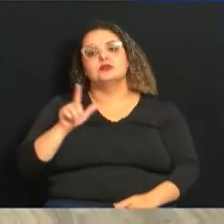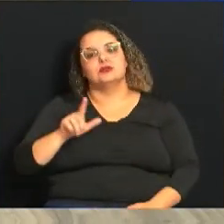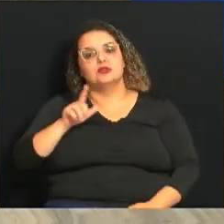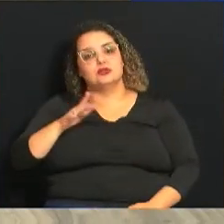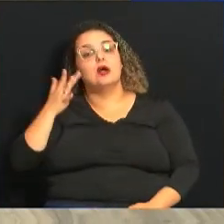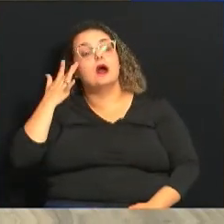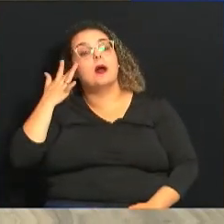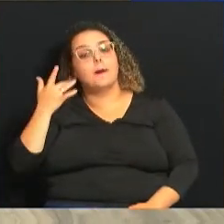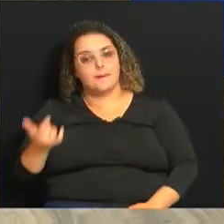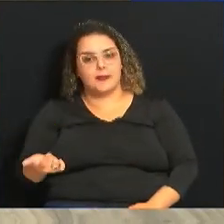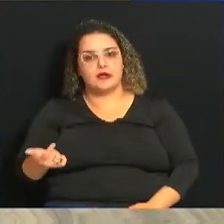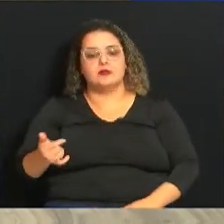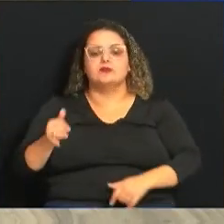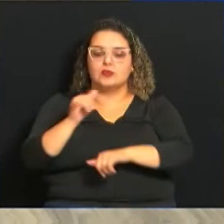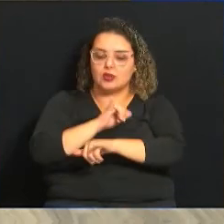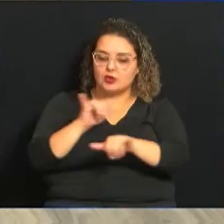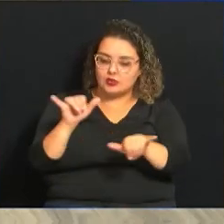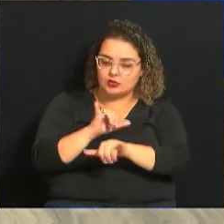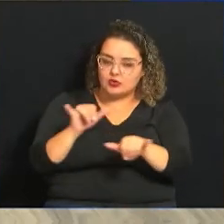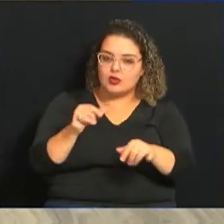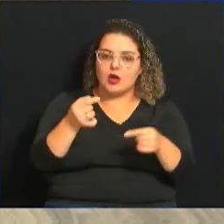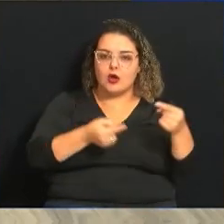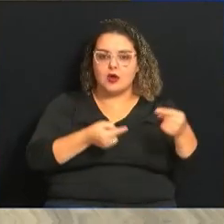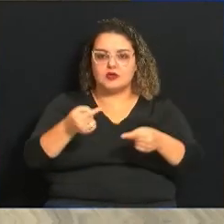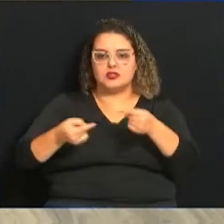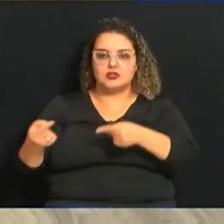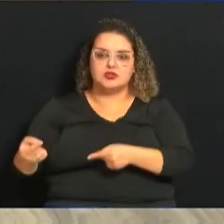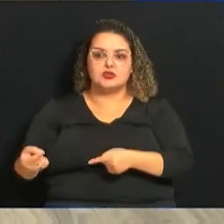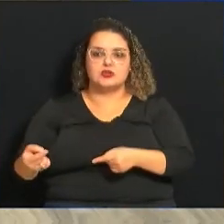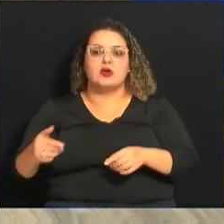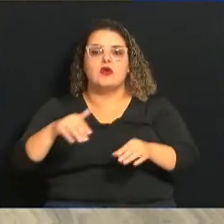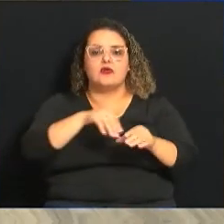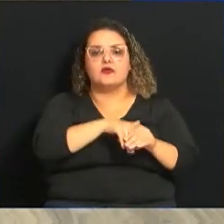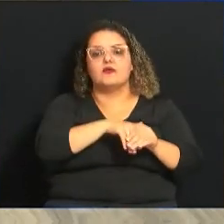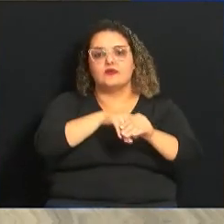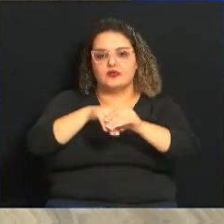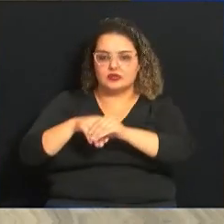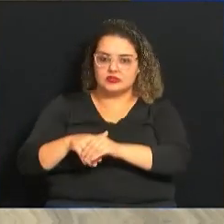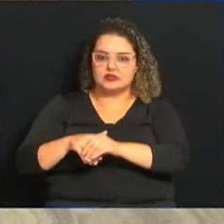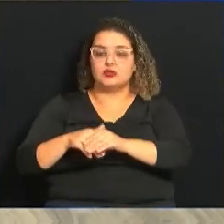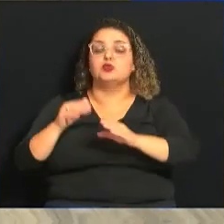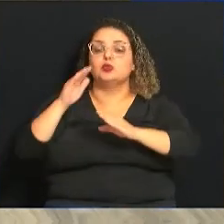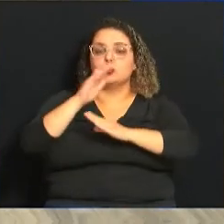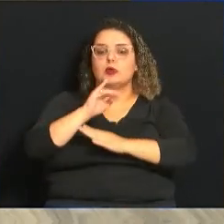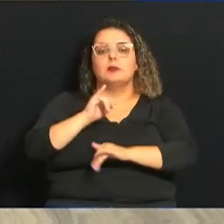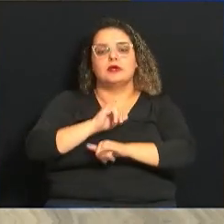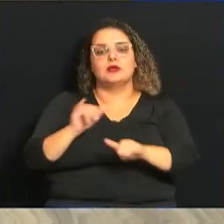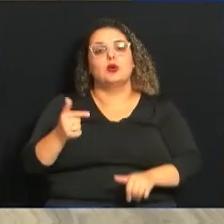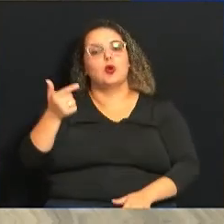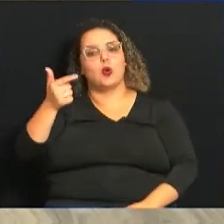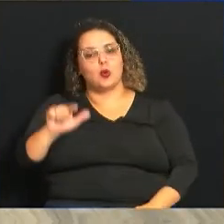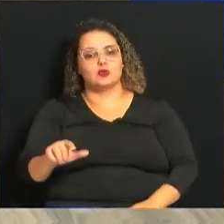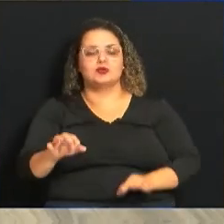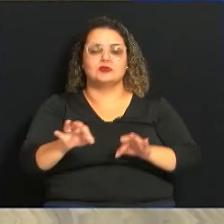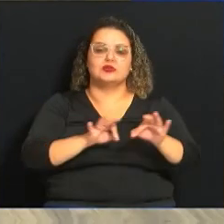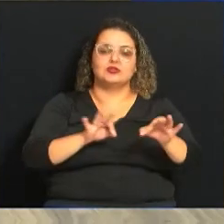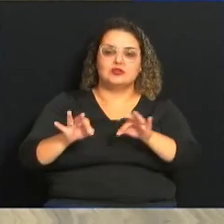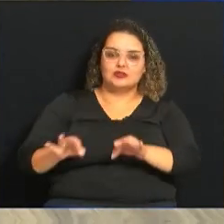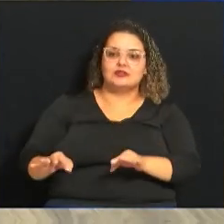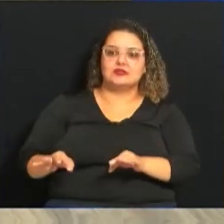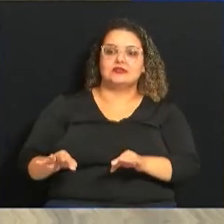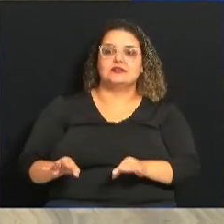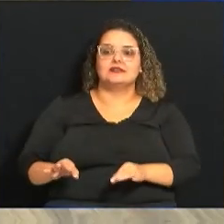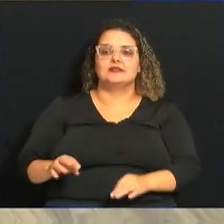gente repercute aqui com as discussões e votações no nosso Câmara Notícia. Então, continue na nossa programação e